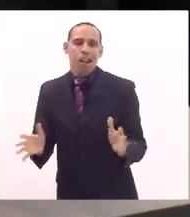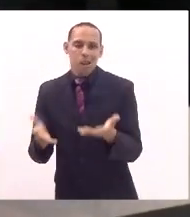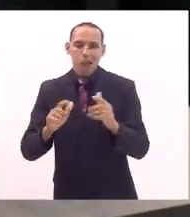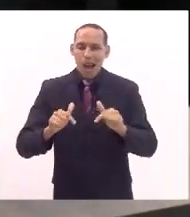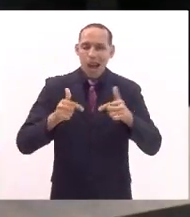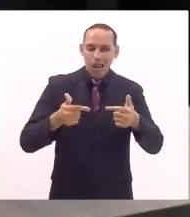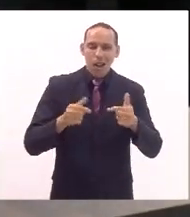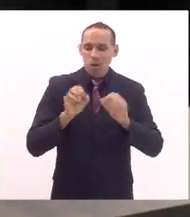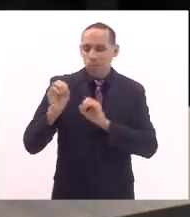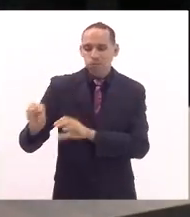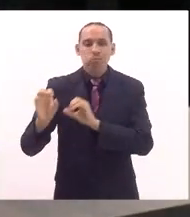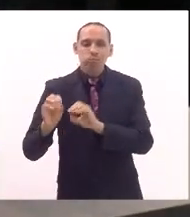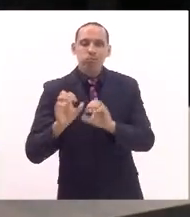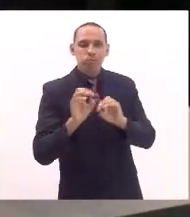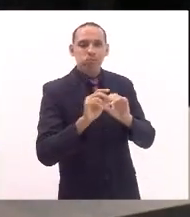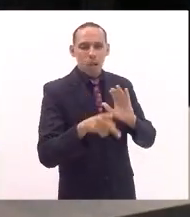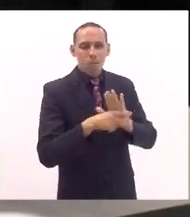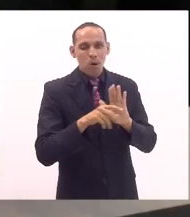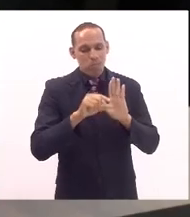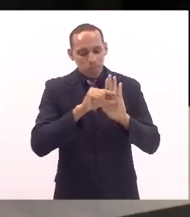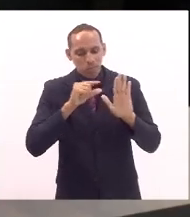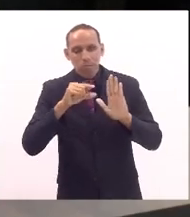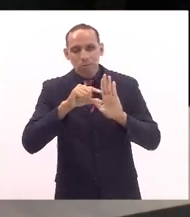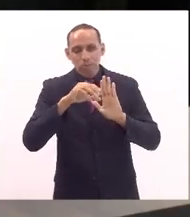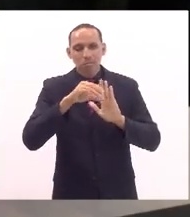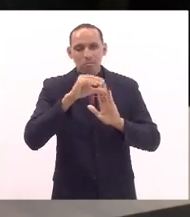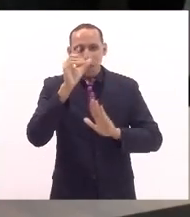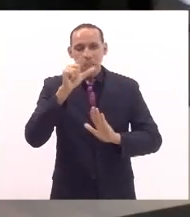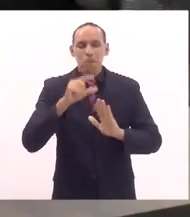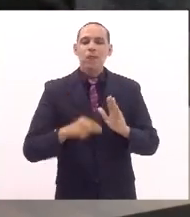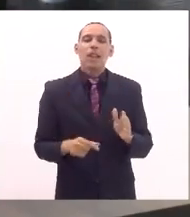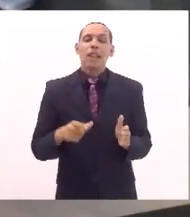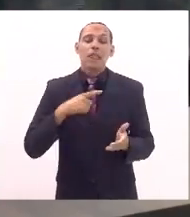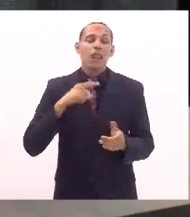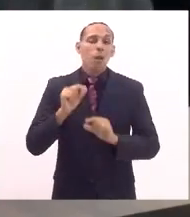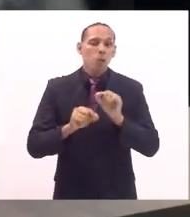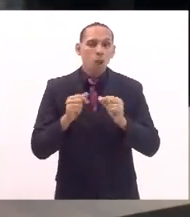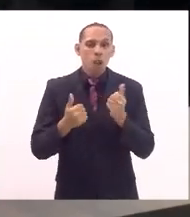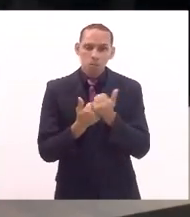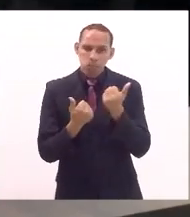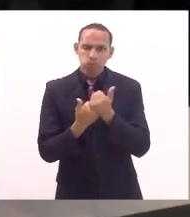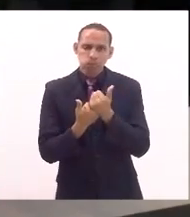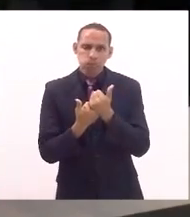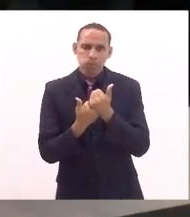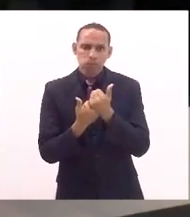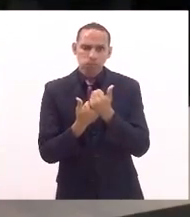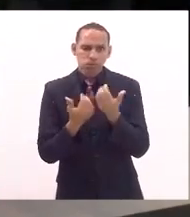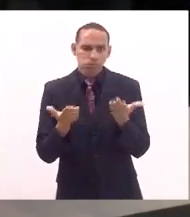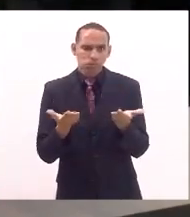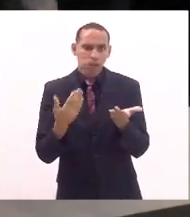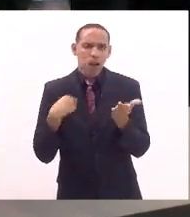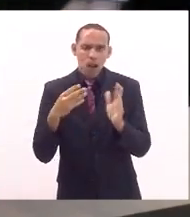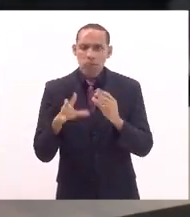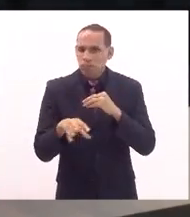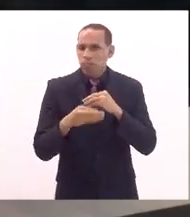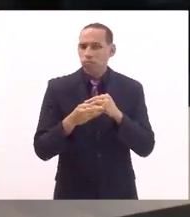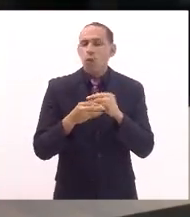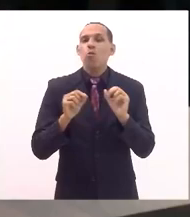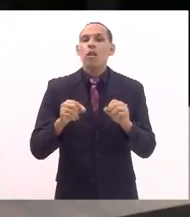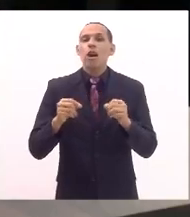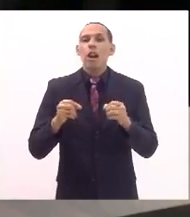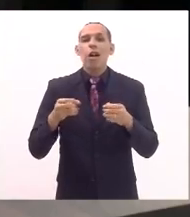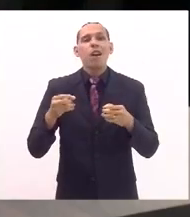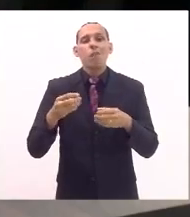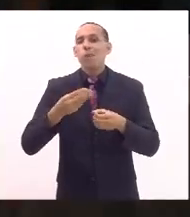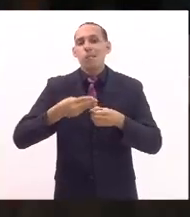ações educativas de que trata o caput poderão ser realizados em cooperação que é um problema incluímos os